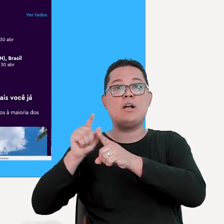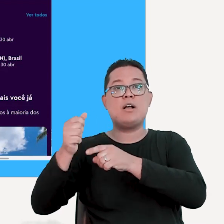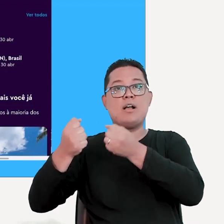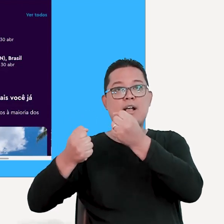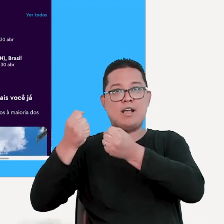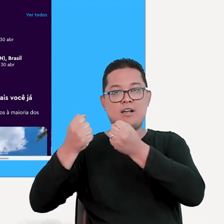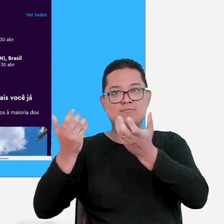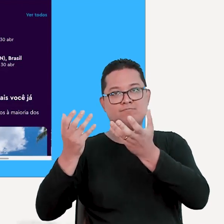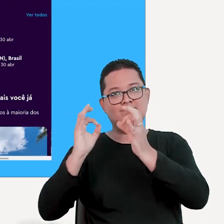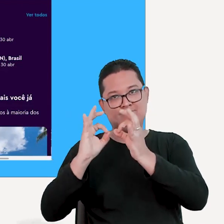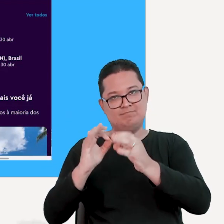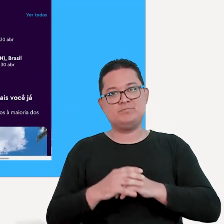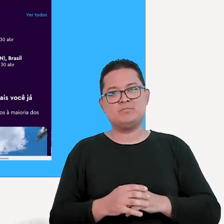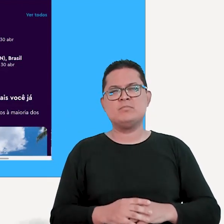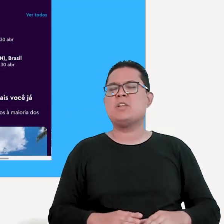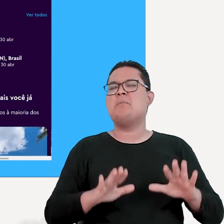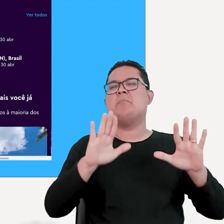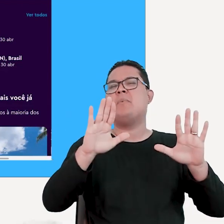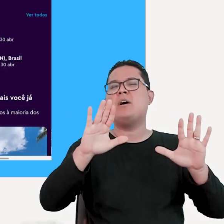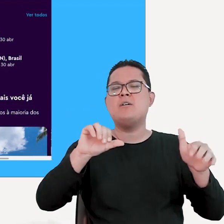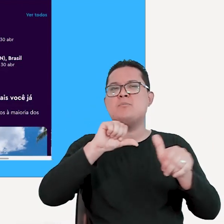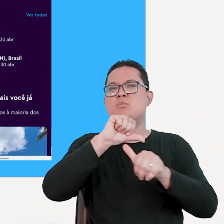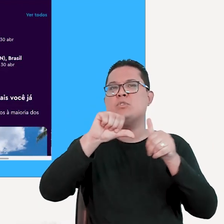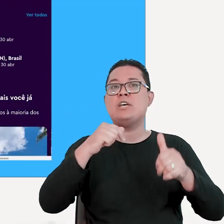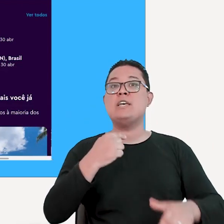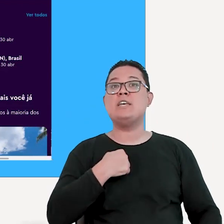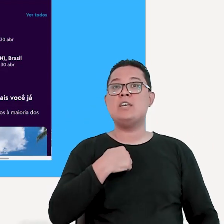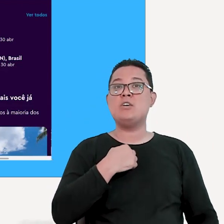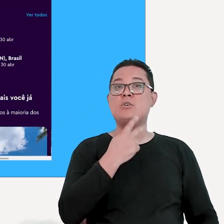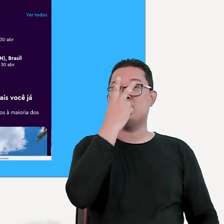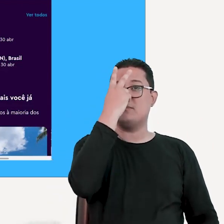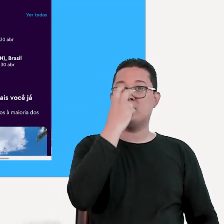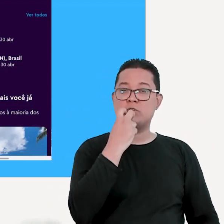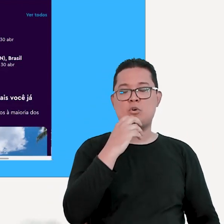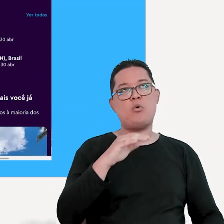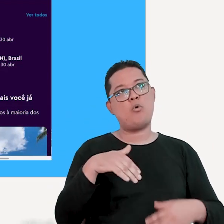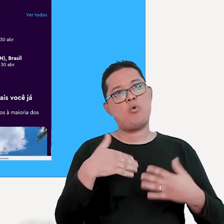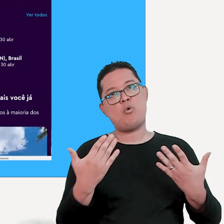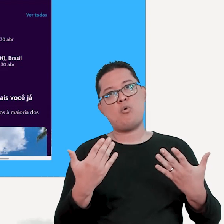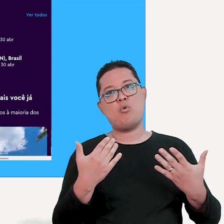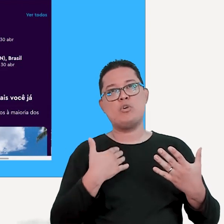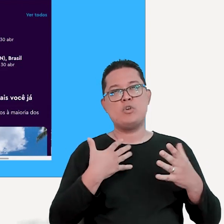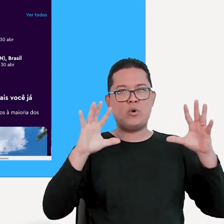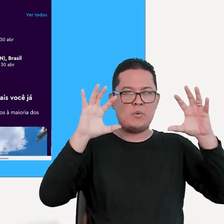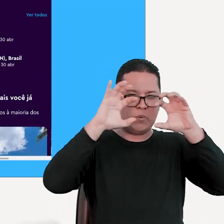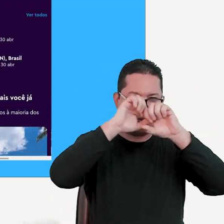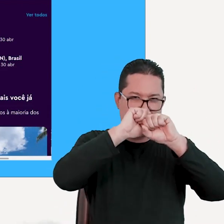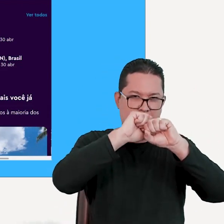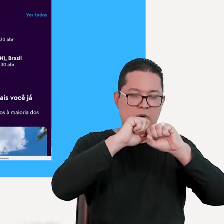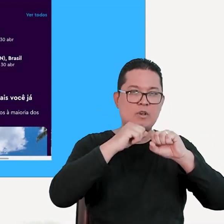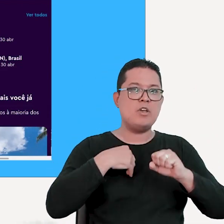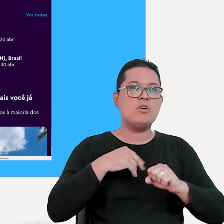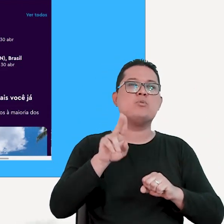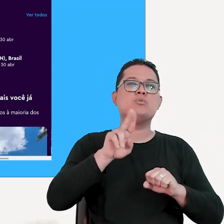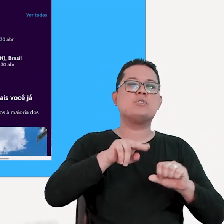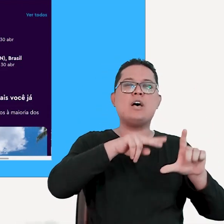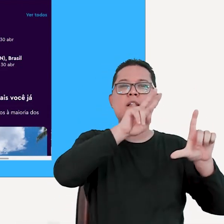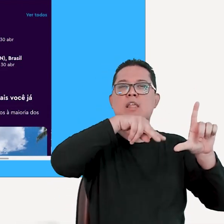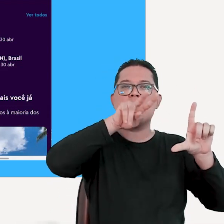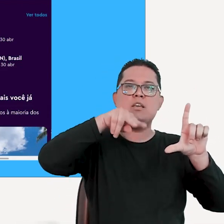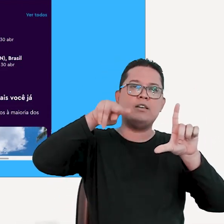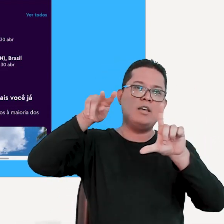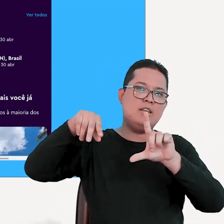não enxerga? Quando a pessoa que não enxerga ou tem baixa visão e precisa de um leitor de telas, quando o leitor de telas